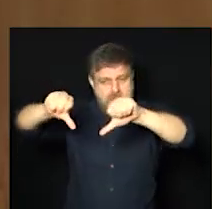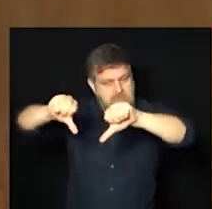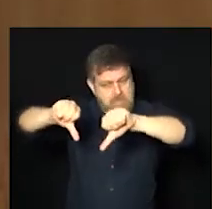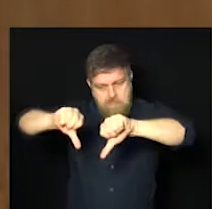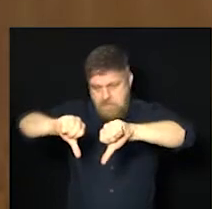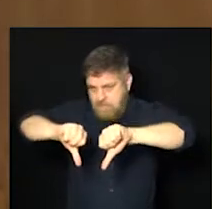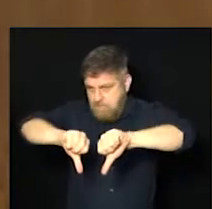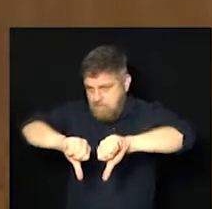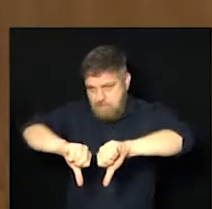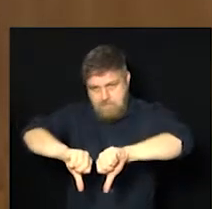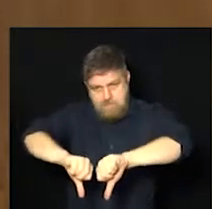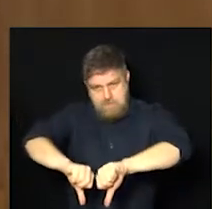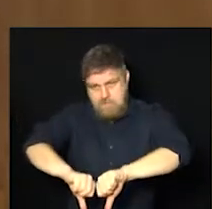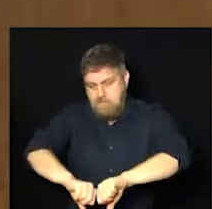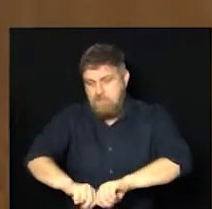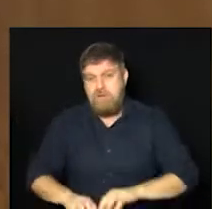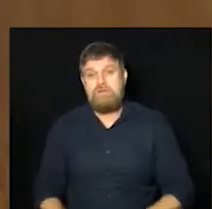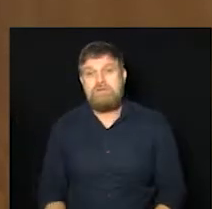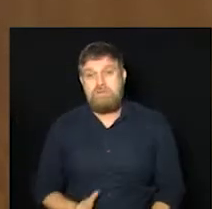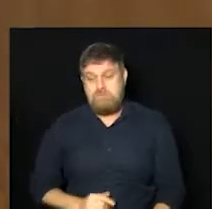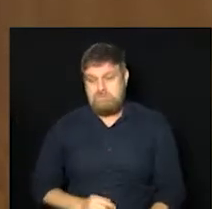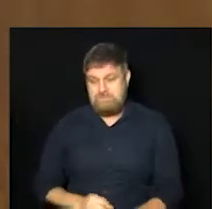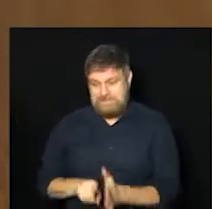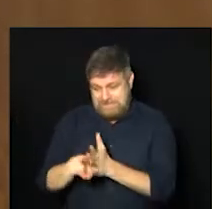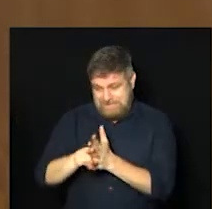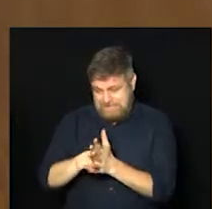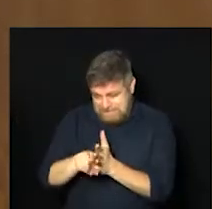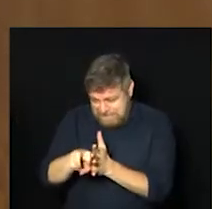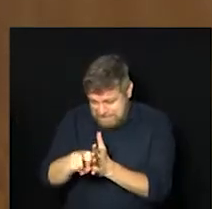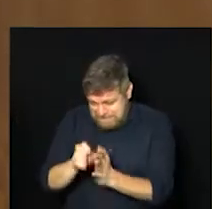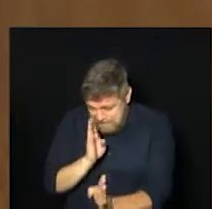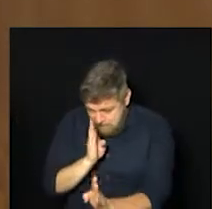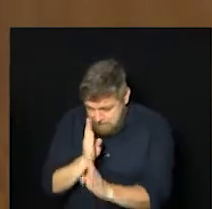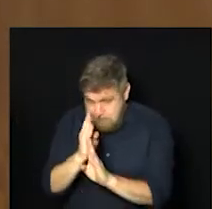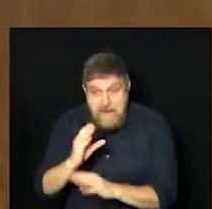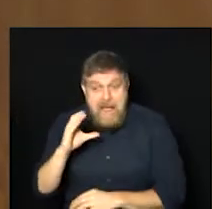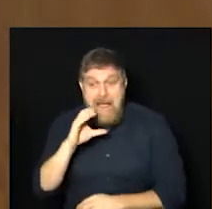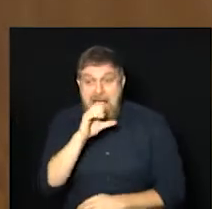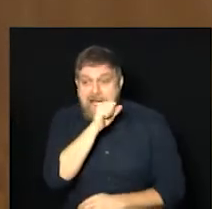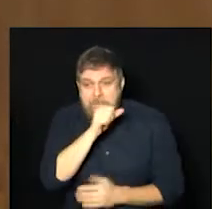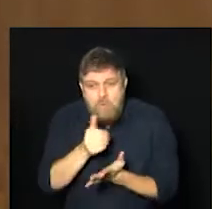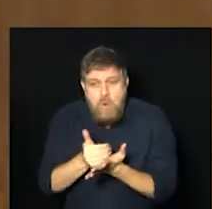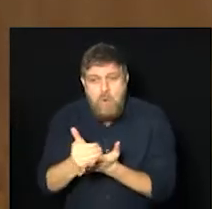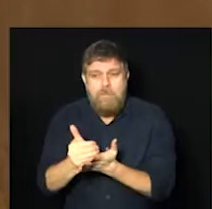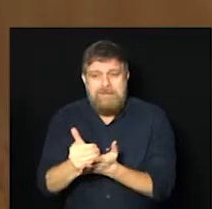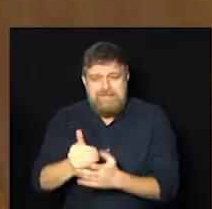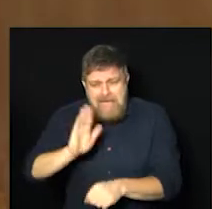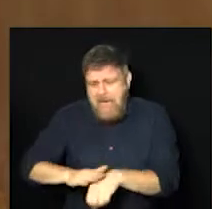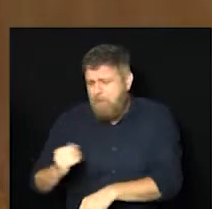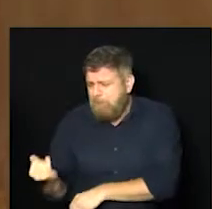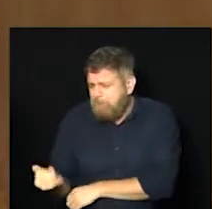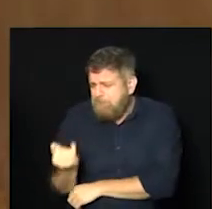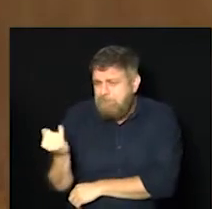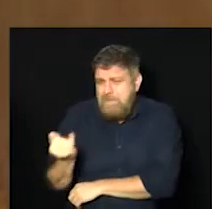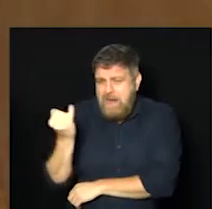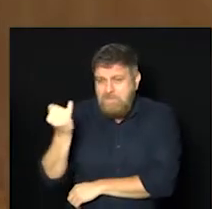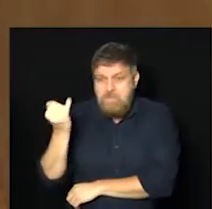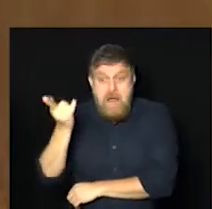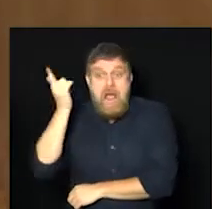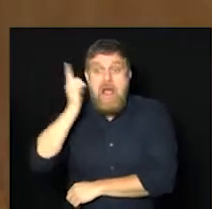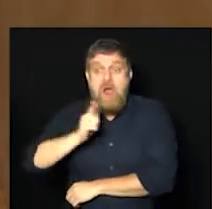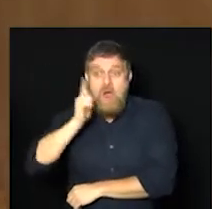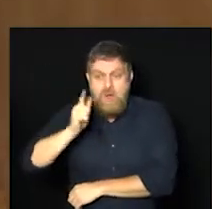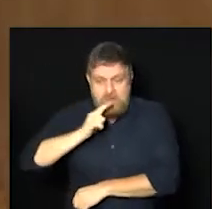progredindo. Então, o diagnóstico precoce é a coisa mais importante para se curar essa